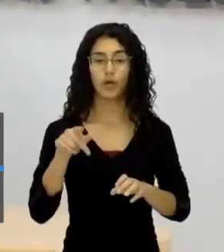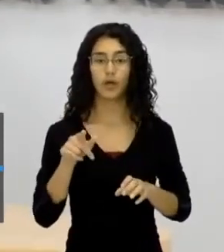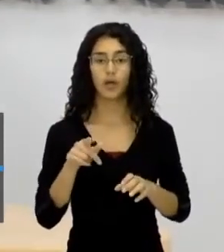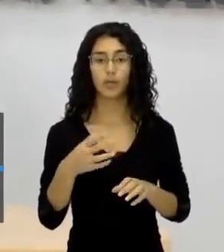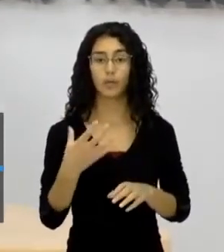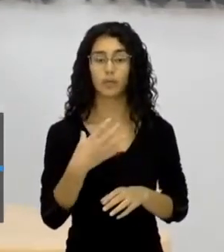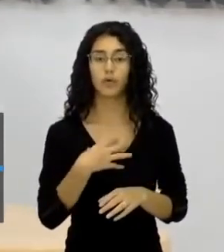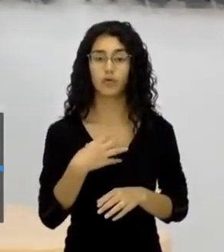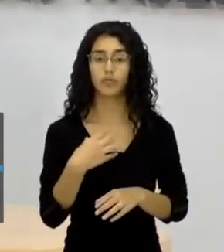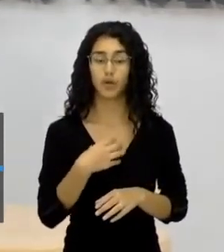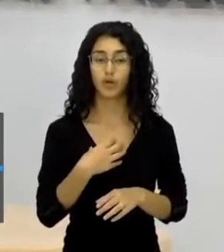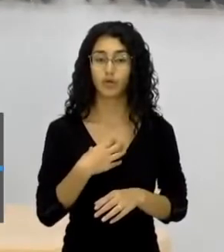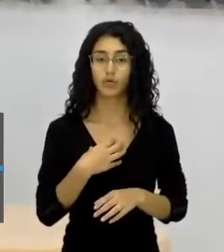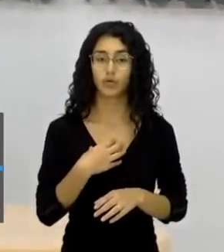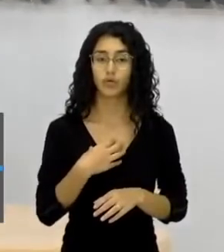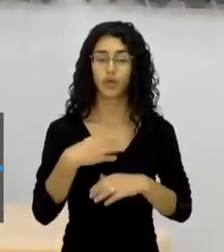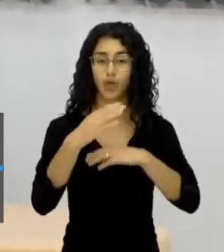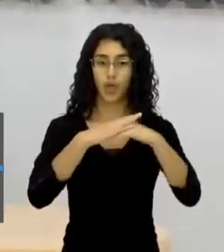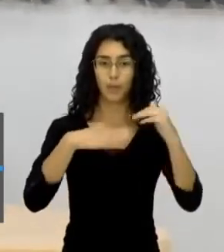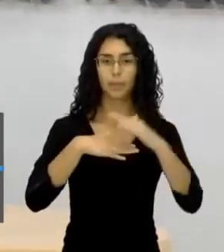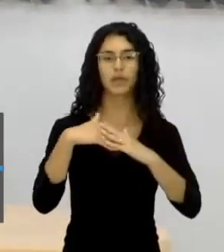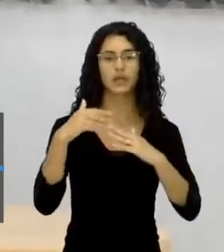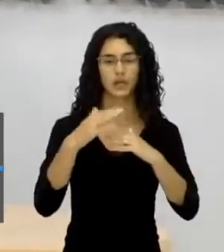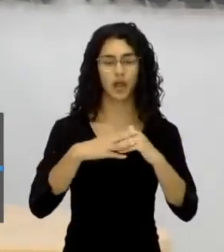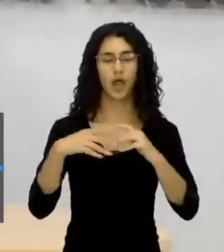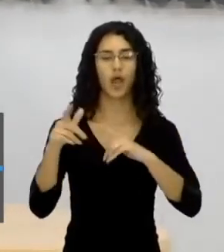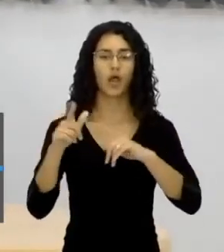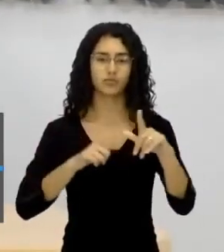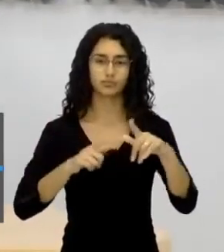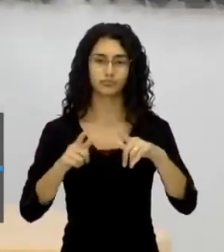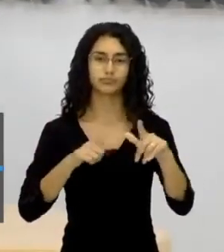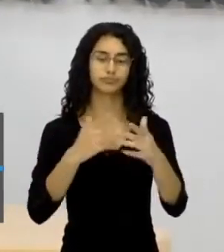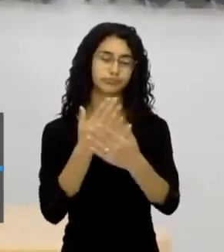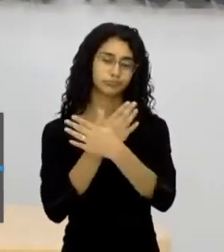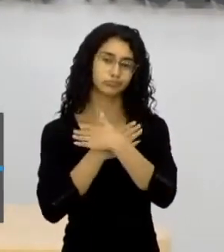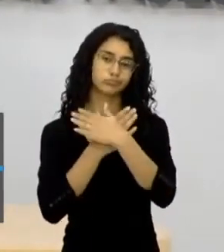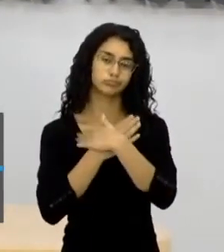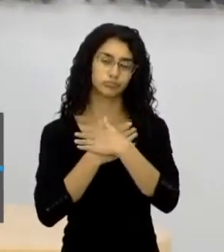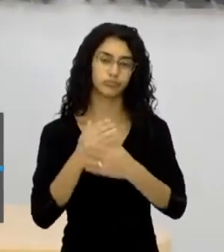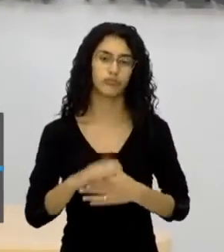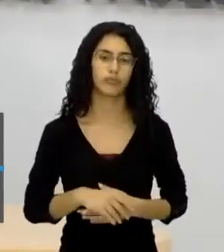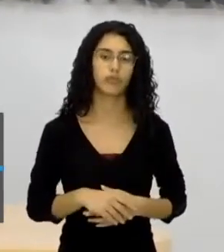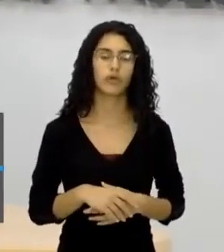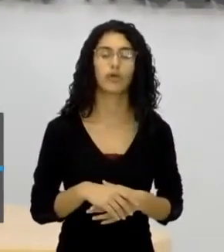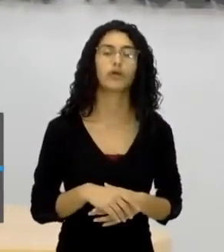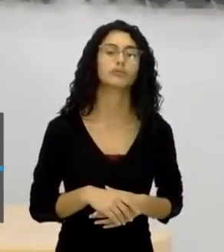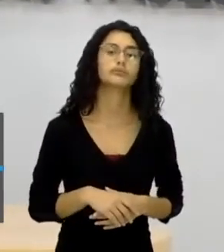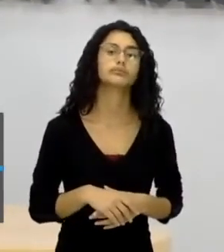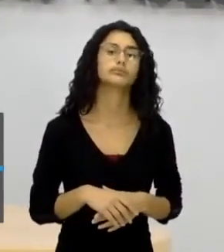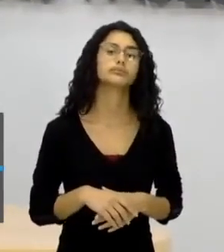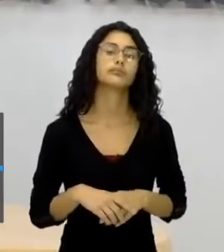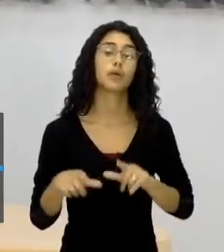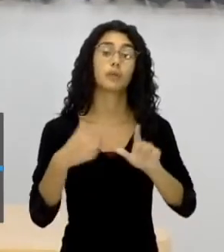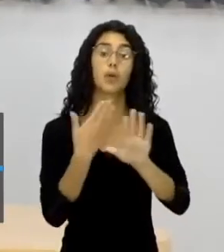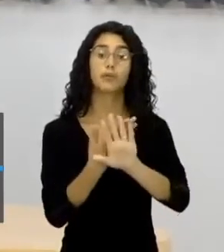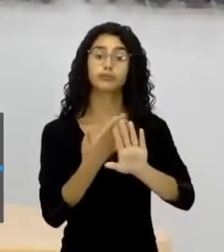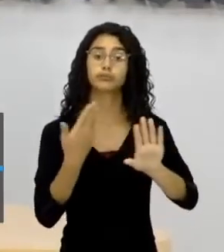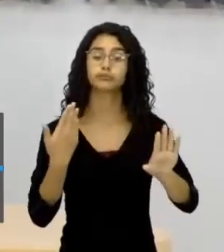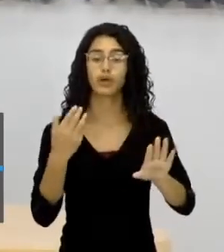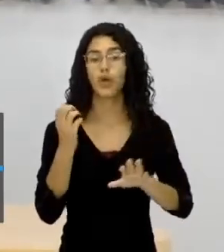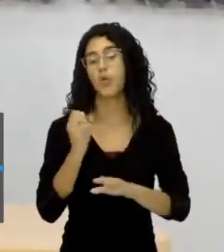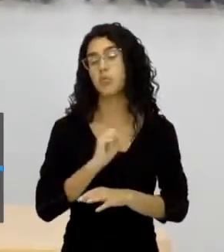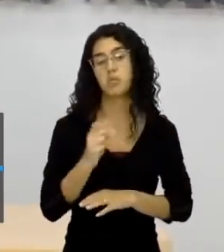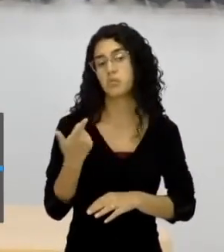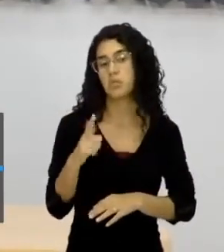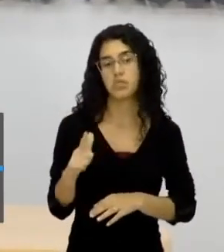questões aí, né, de habilidades, né? E o desemprego aí que esse emprego se escasseou ou praticamente aí se não